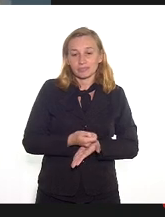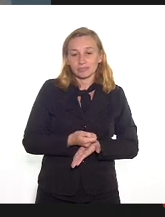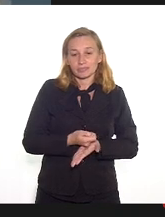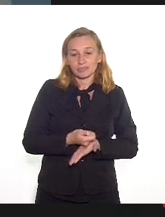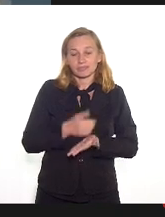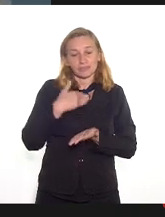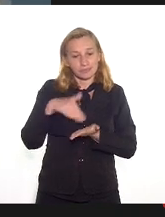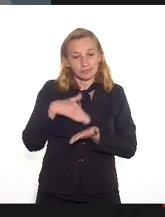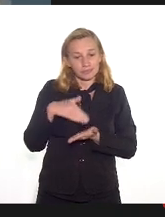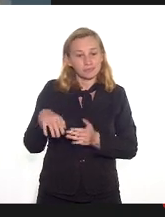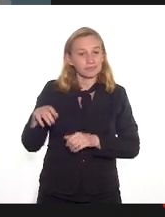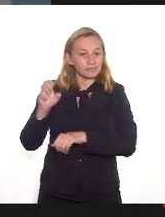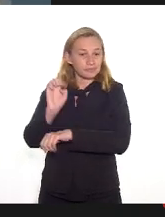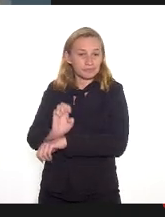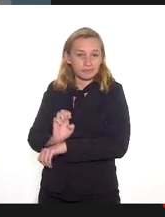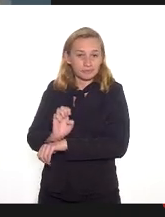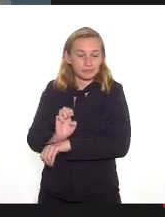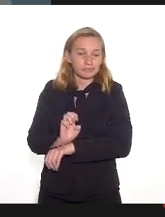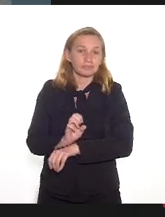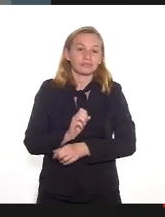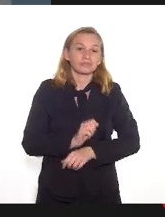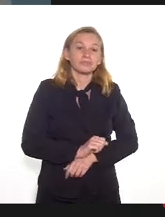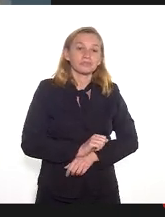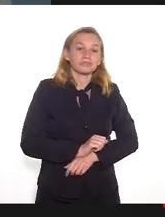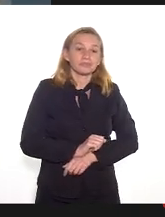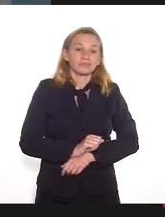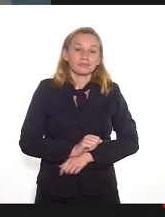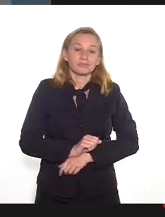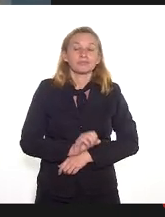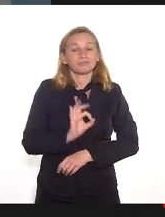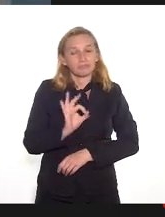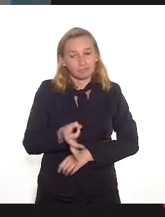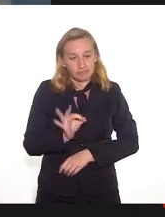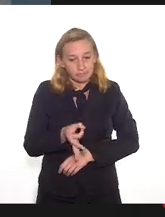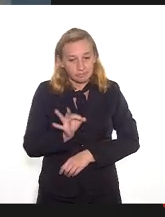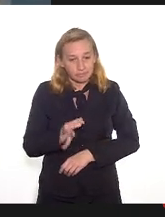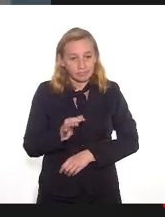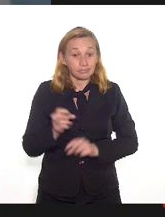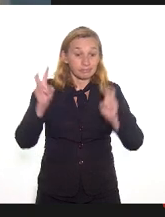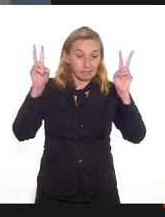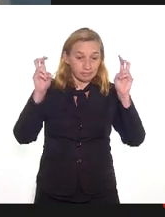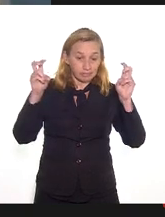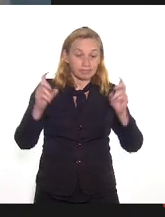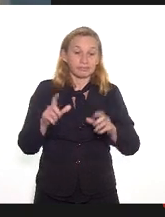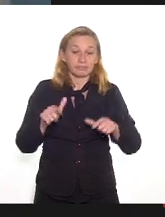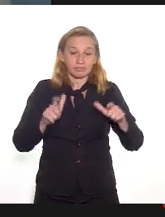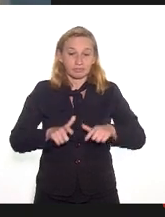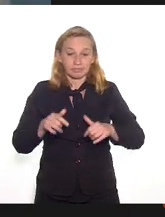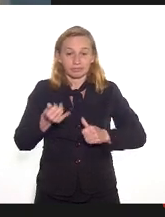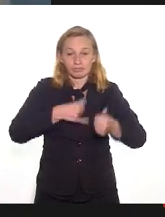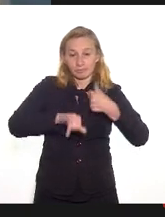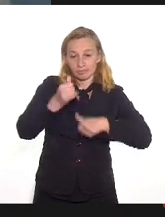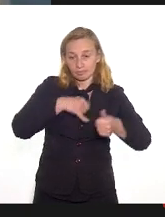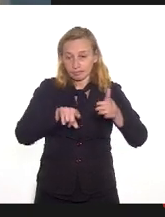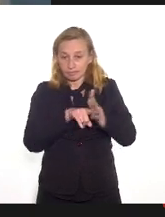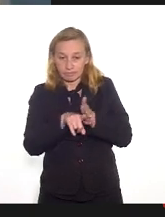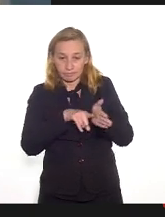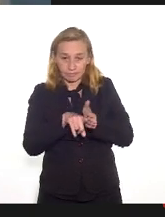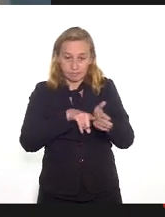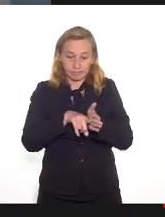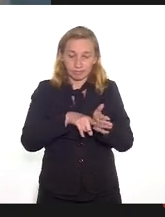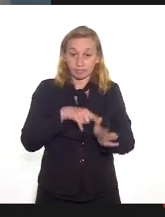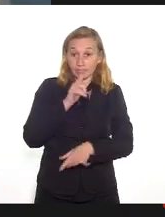com a Secretaria de Estado e a Pesagro, né, justamente nessa questão do laboratório, né, de análise aí da nossa